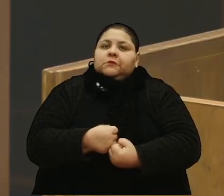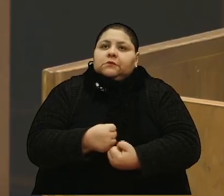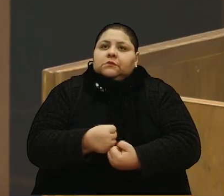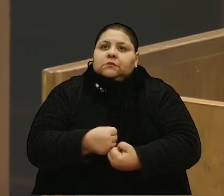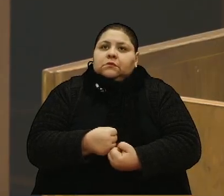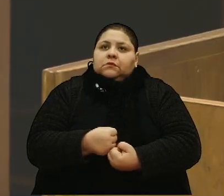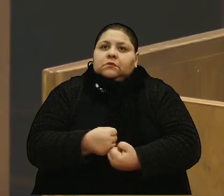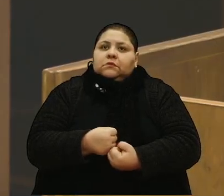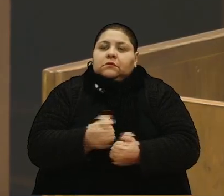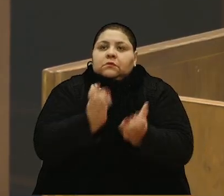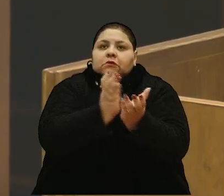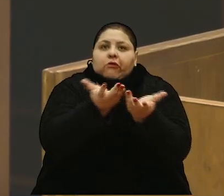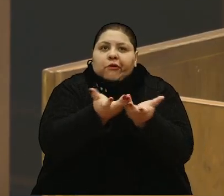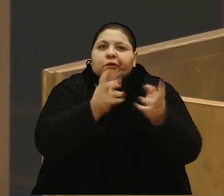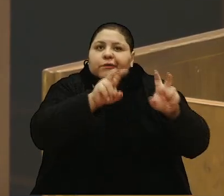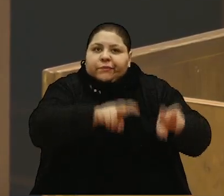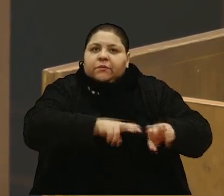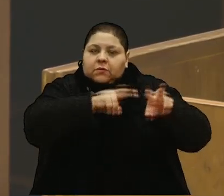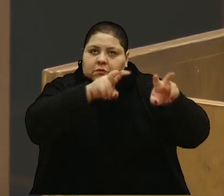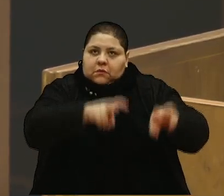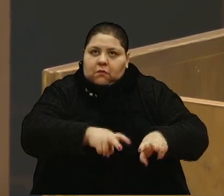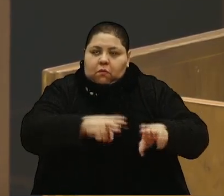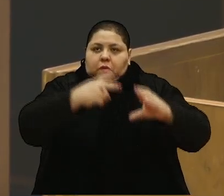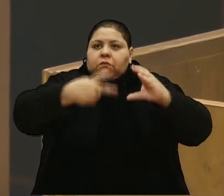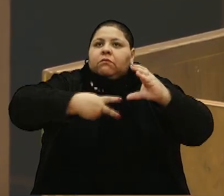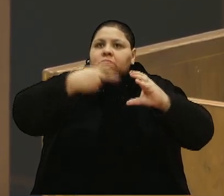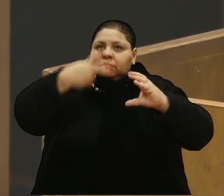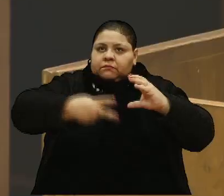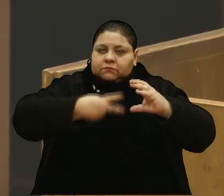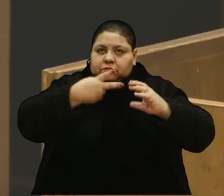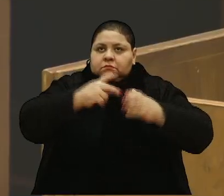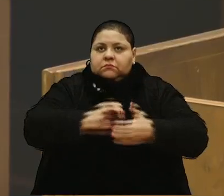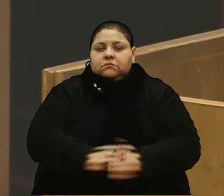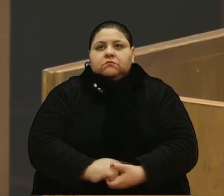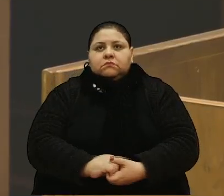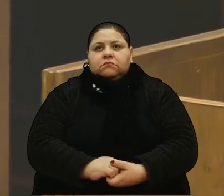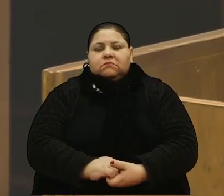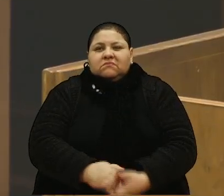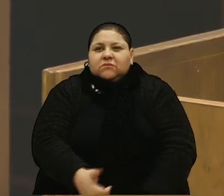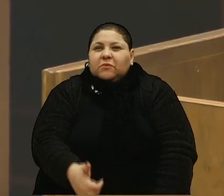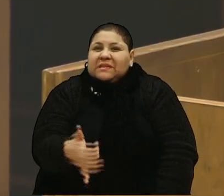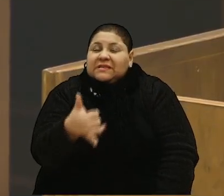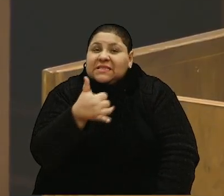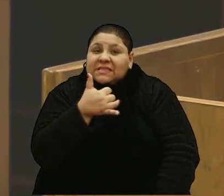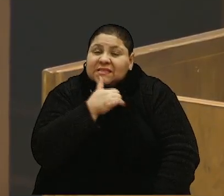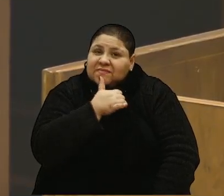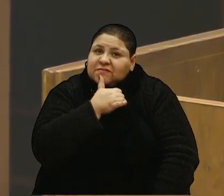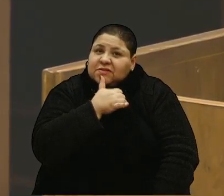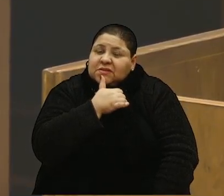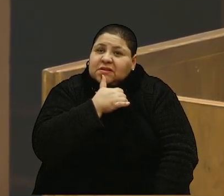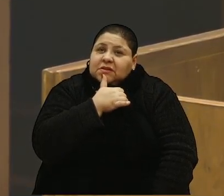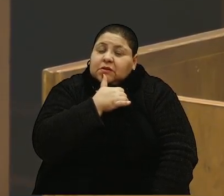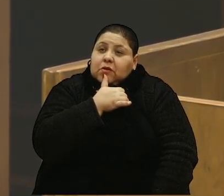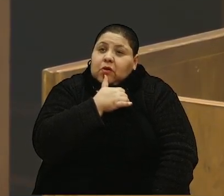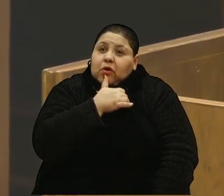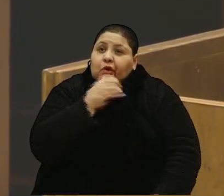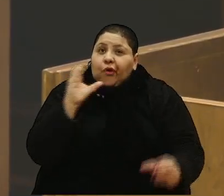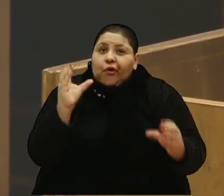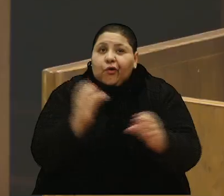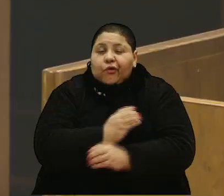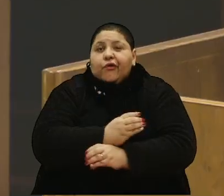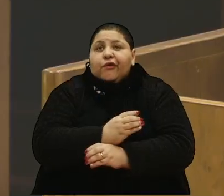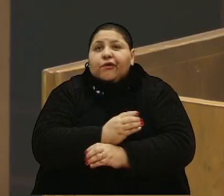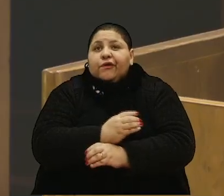por parte da Comissão da Agricultura da Câmara de Vereadores. Uma tristeza absoluta e